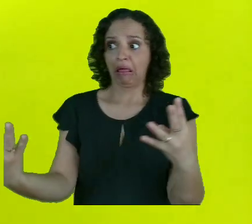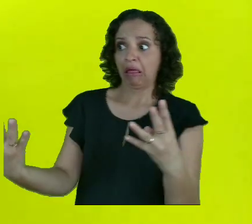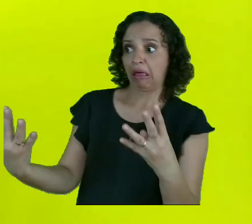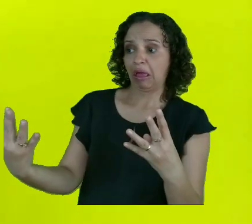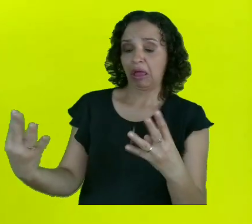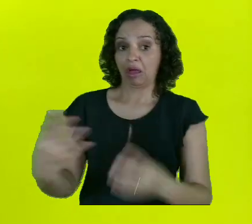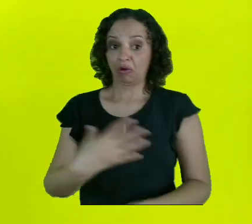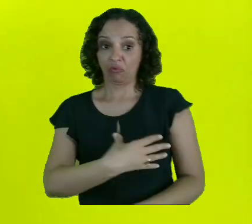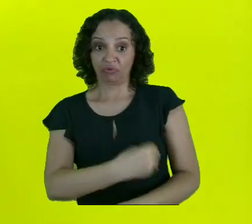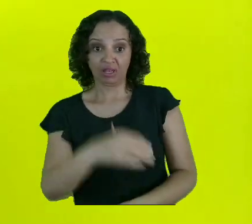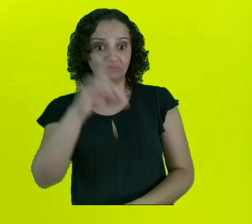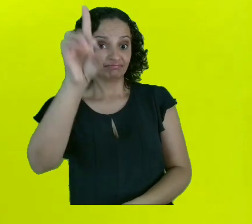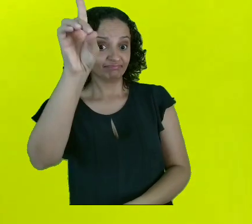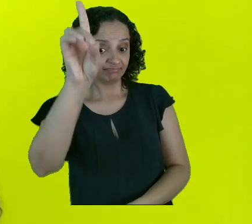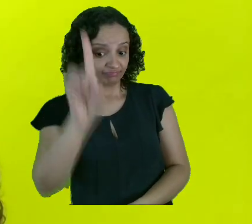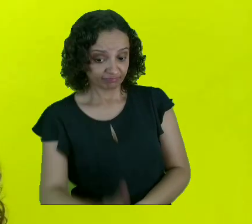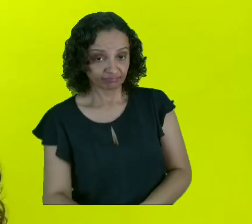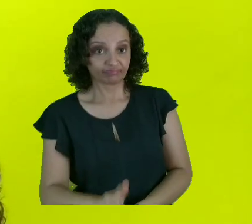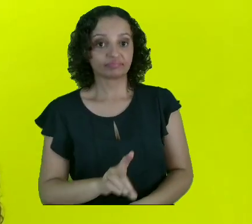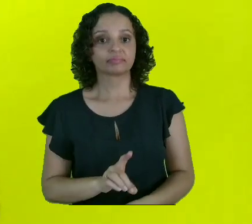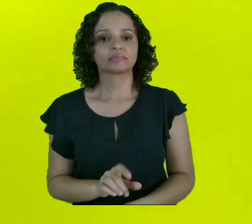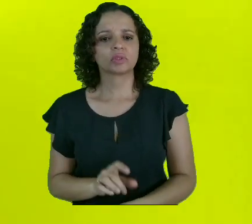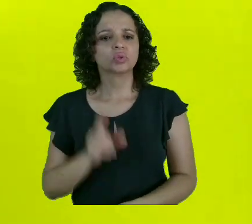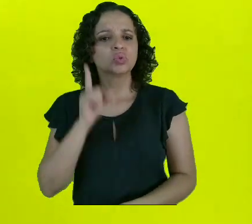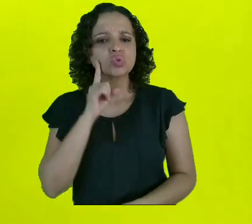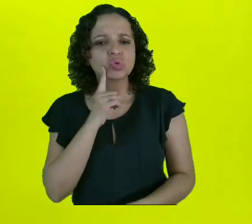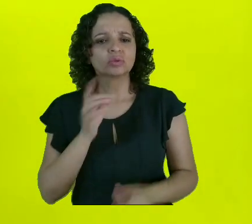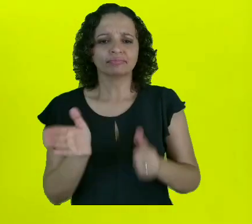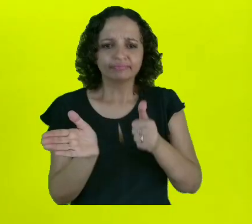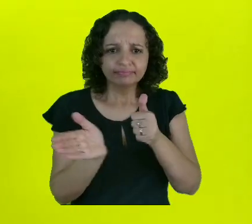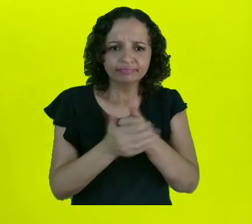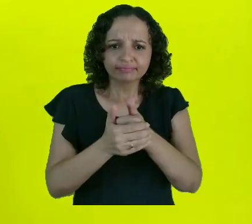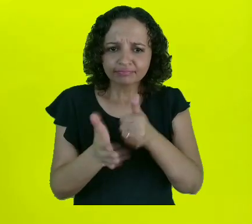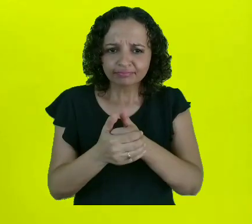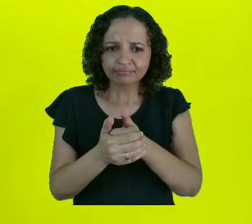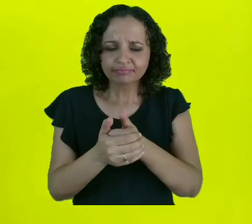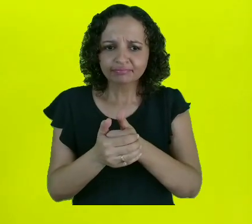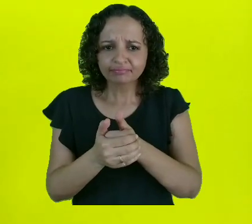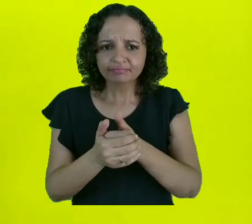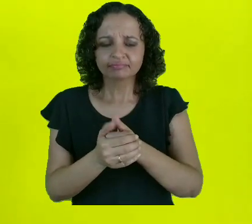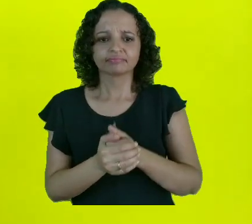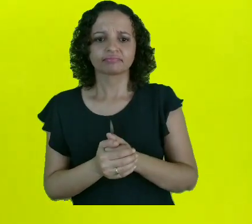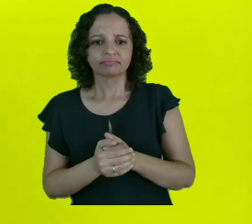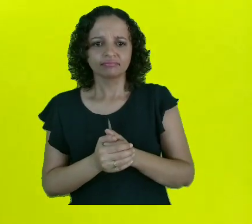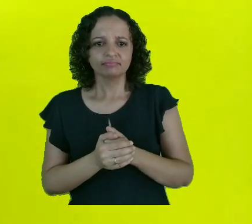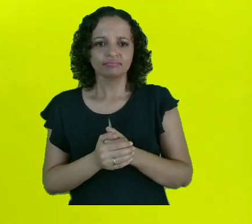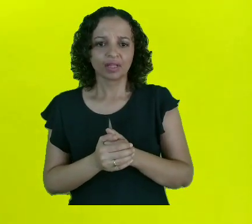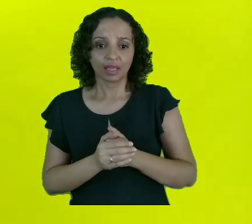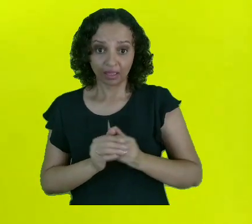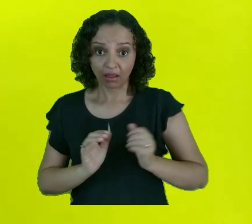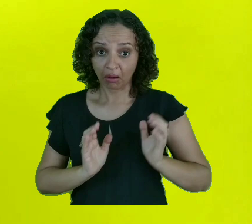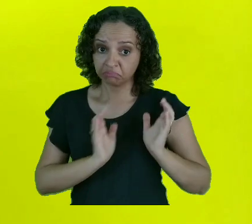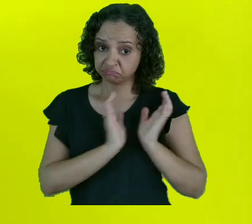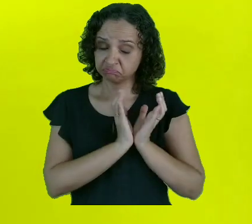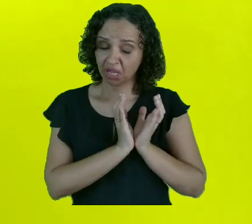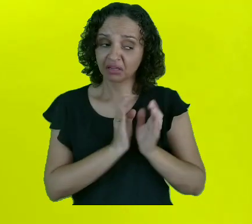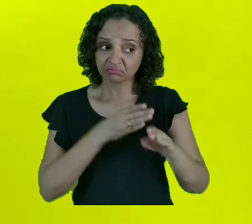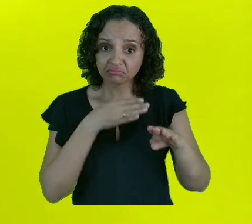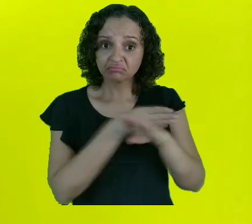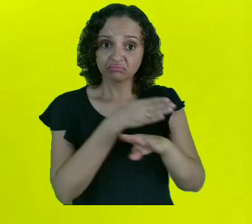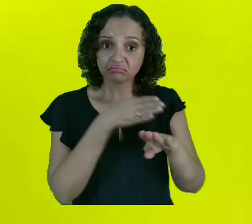com deficiência? Então, eles estavam escondidos. Foram por um tempo público da PAI, onde eles eram